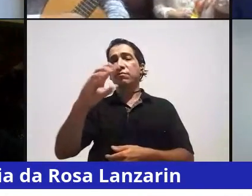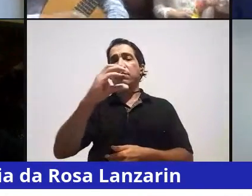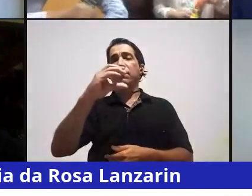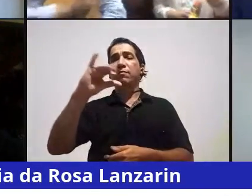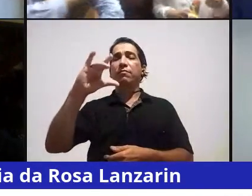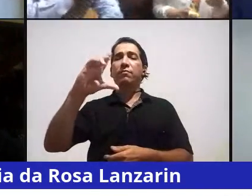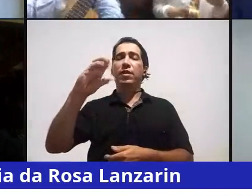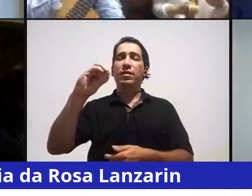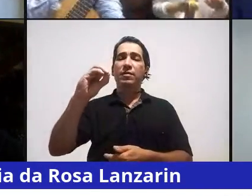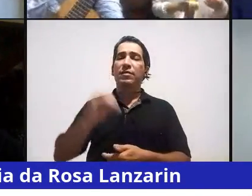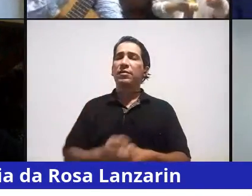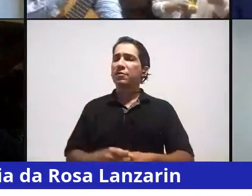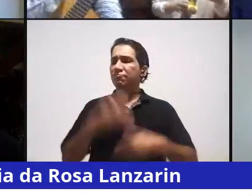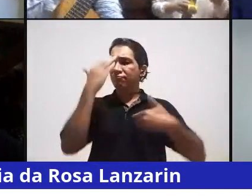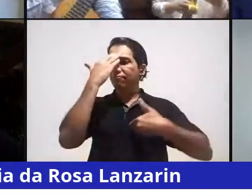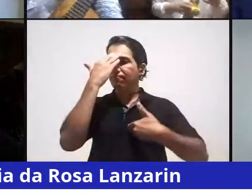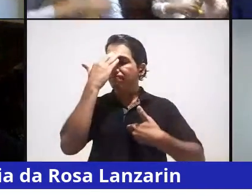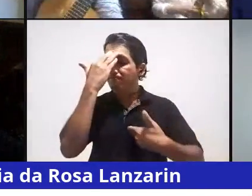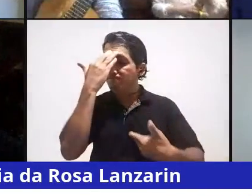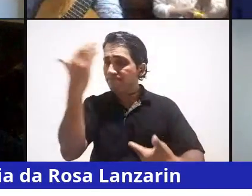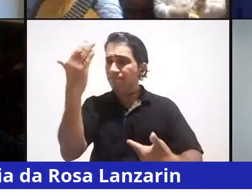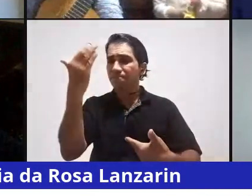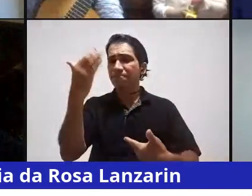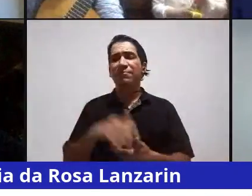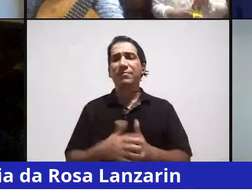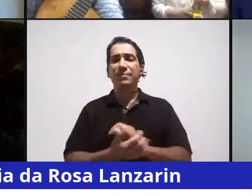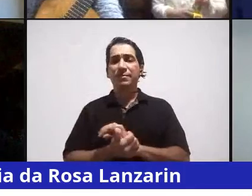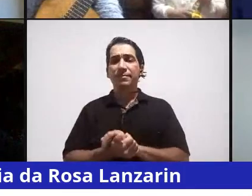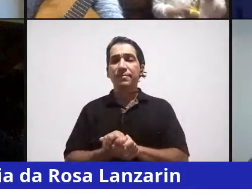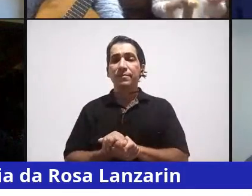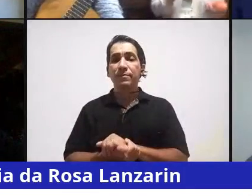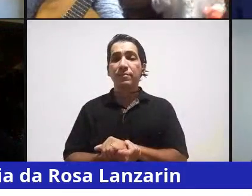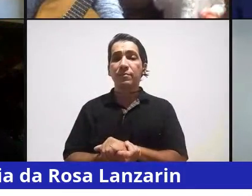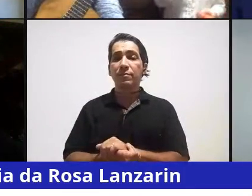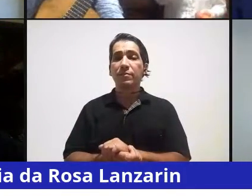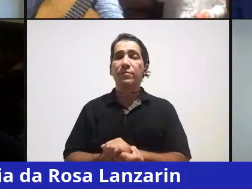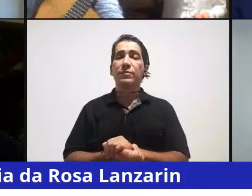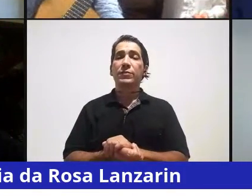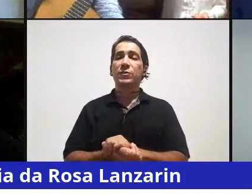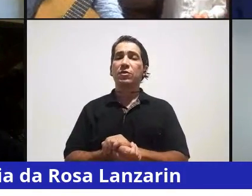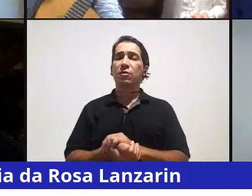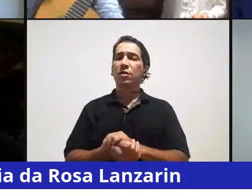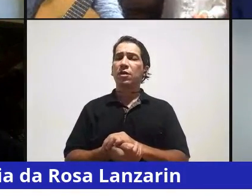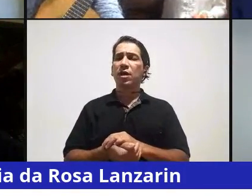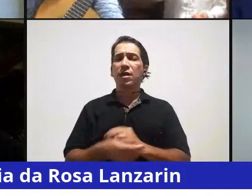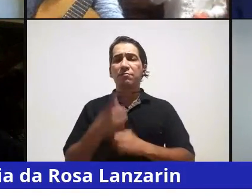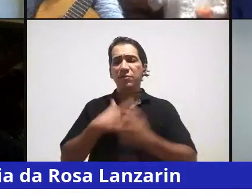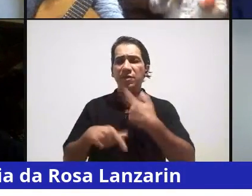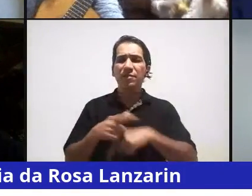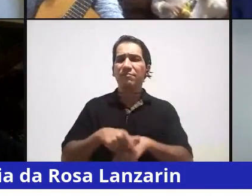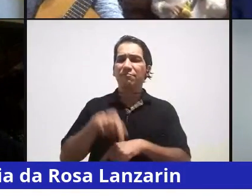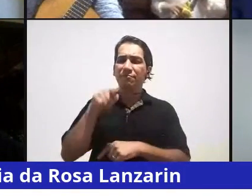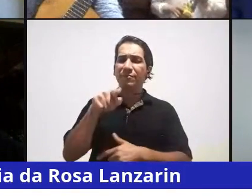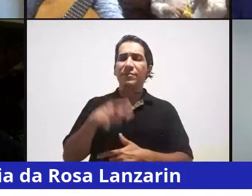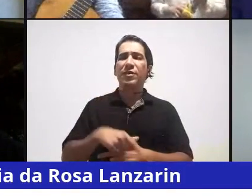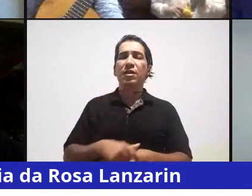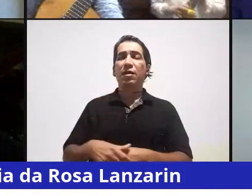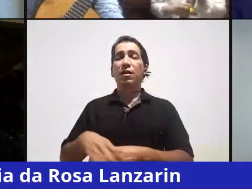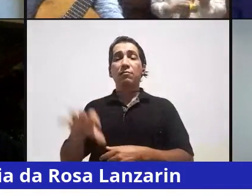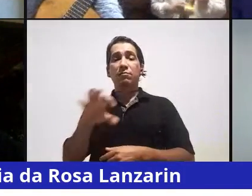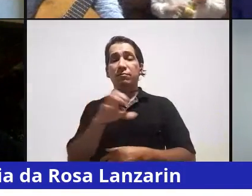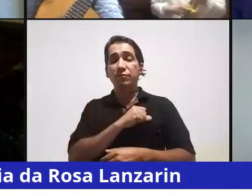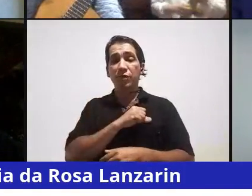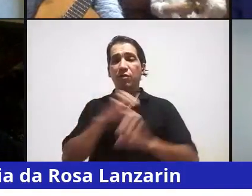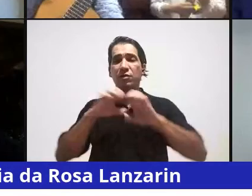que o senhor goste bastante aí do nosso evento também, tão bem preparado pelos nossos colegas. Em nome aí do nosso colega